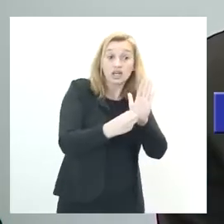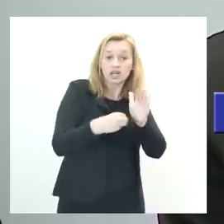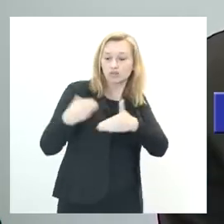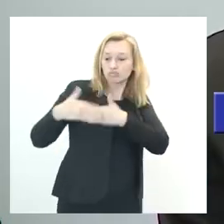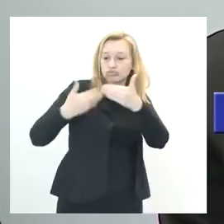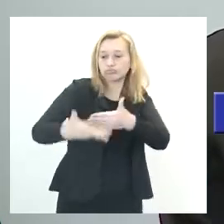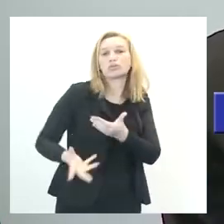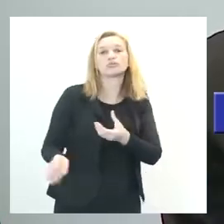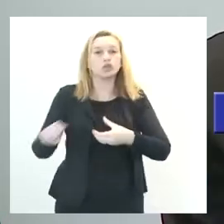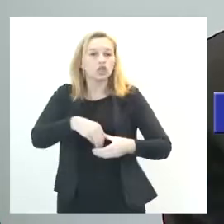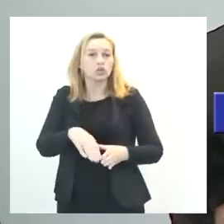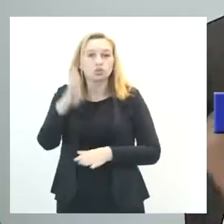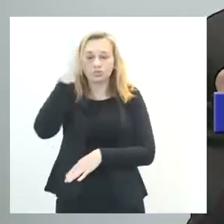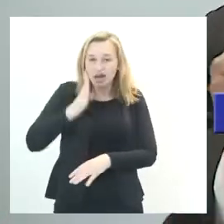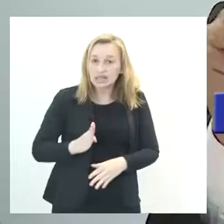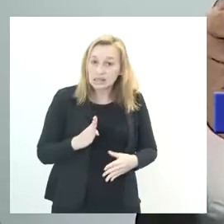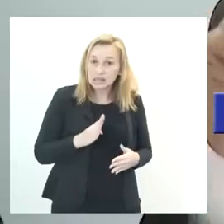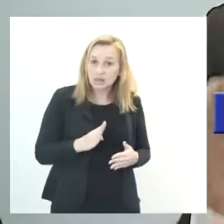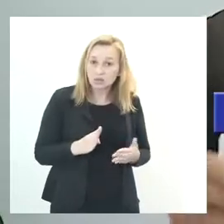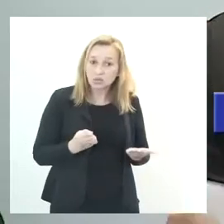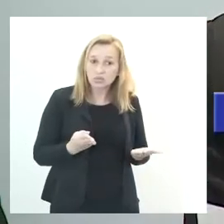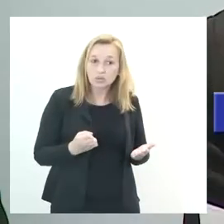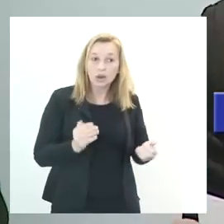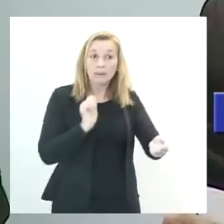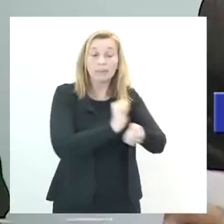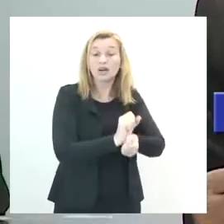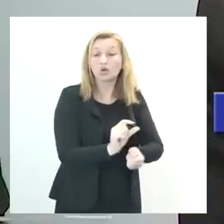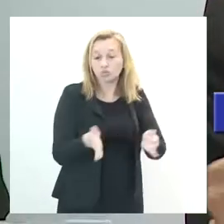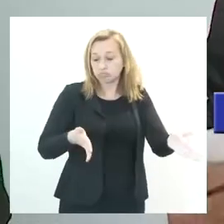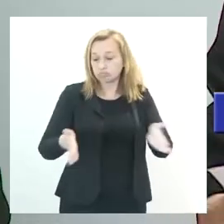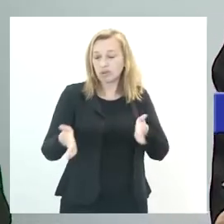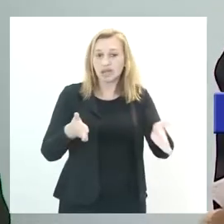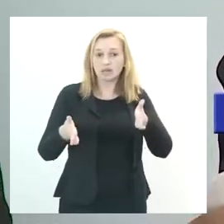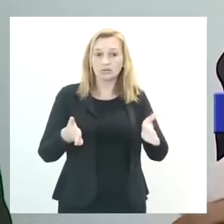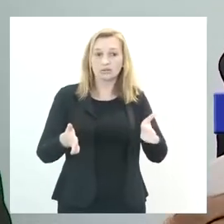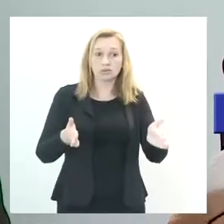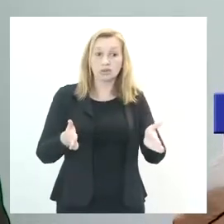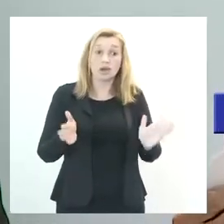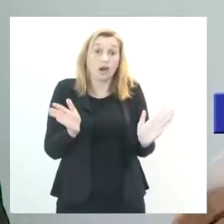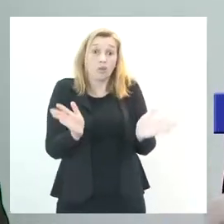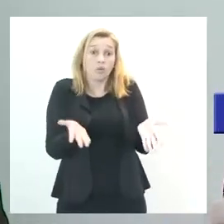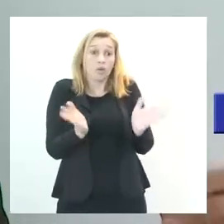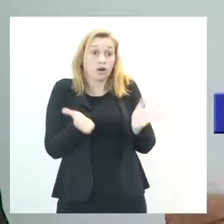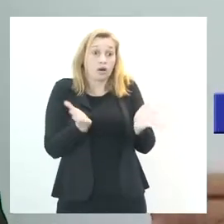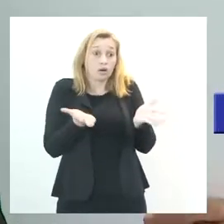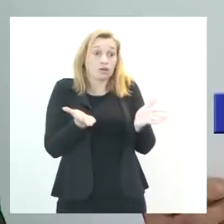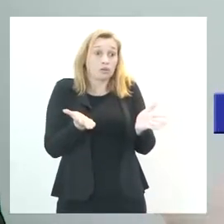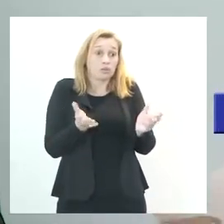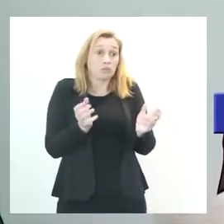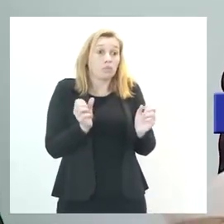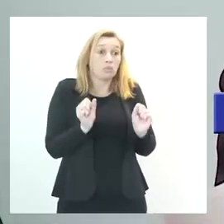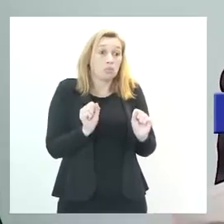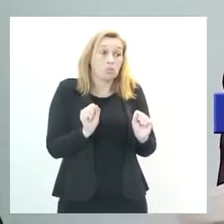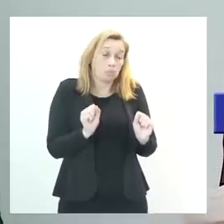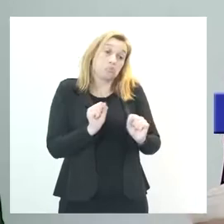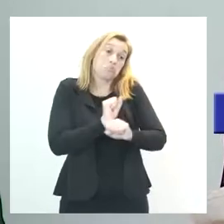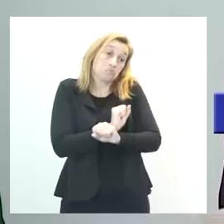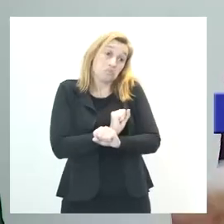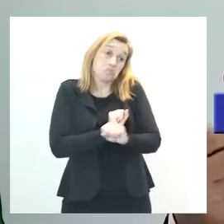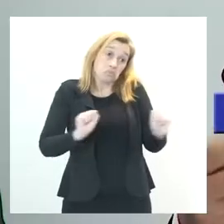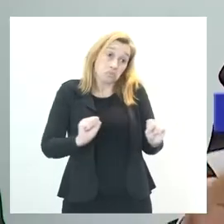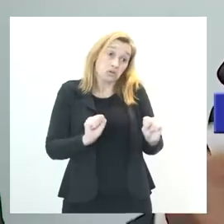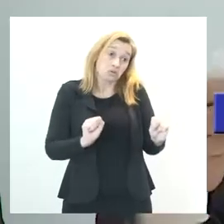no Brasil salvo o estancamento no período ainda tem a ameaça de da impossibilidade